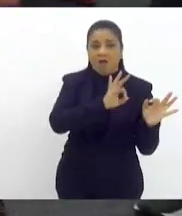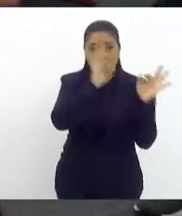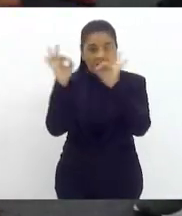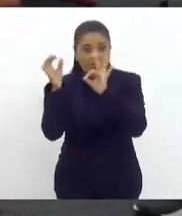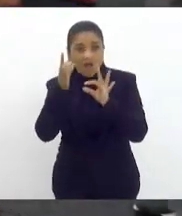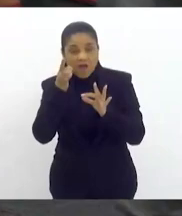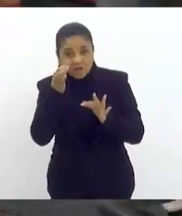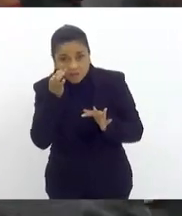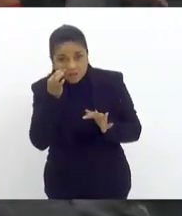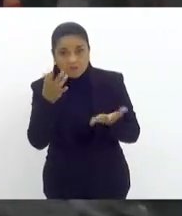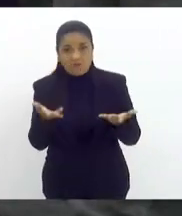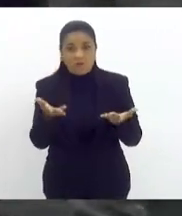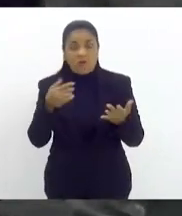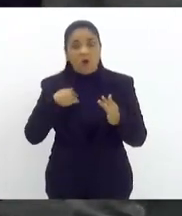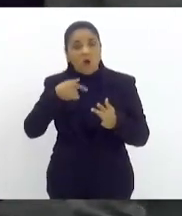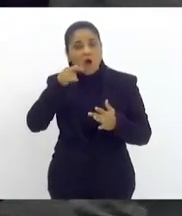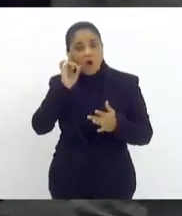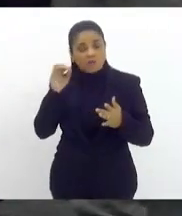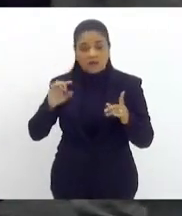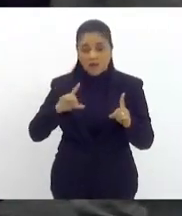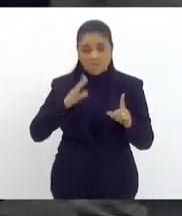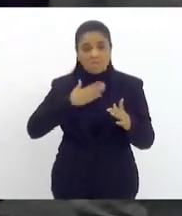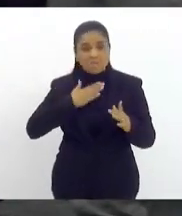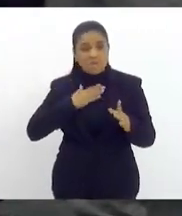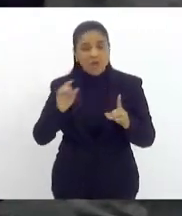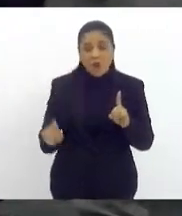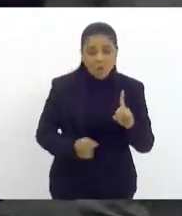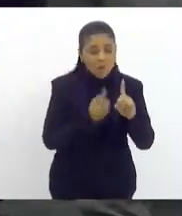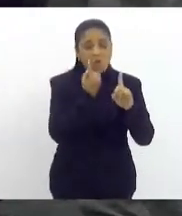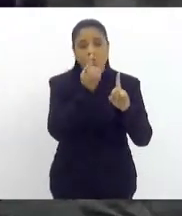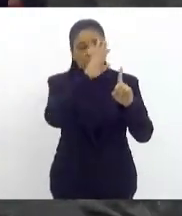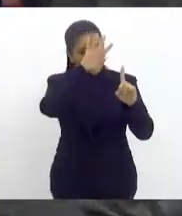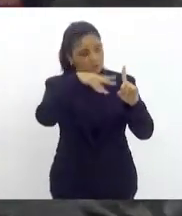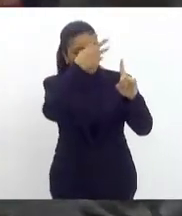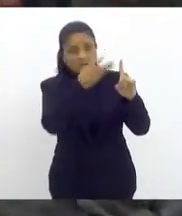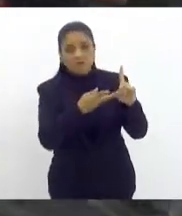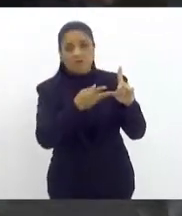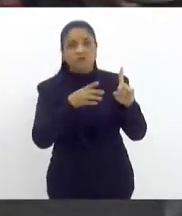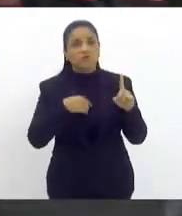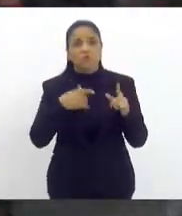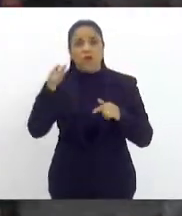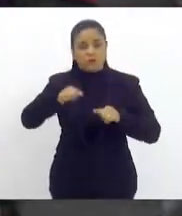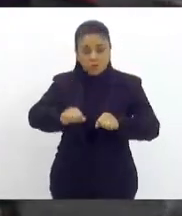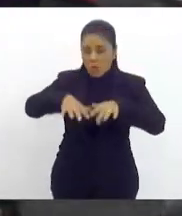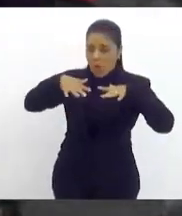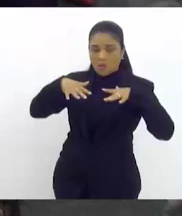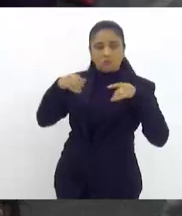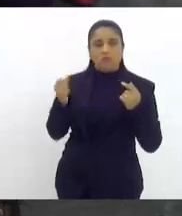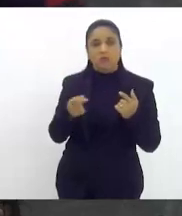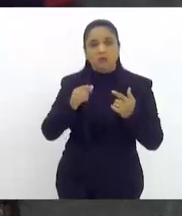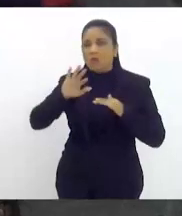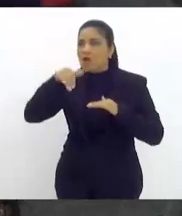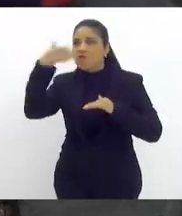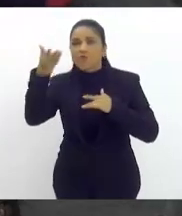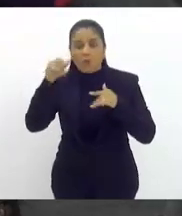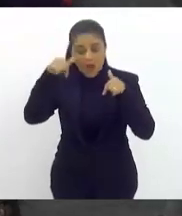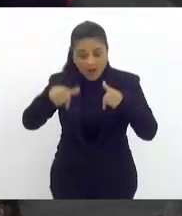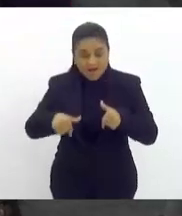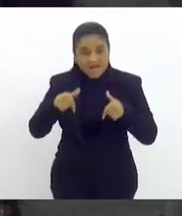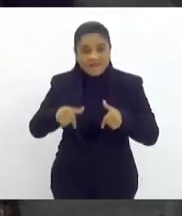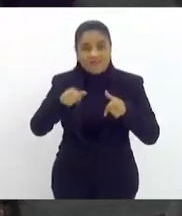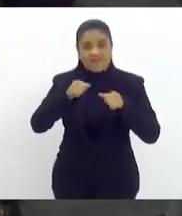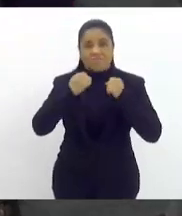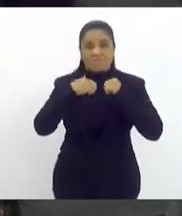era a única que estava acontecendo ontem, usando o plenário da casa. Não era no auditório, não era lá em cima, não era externa. Era aqui no